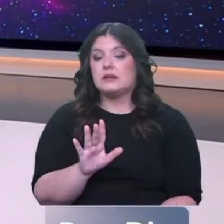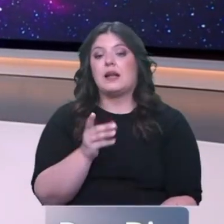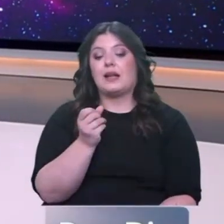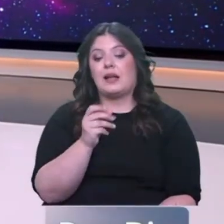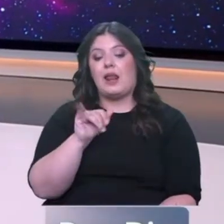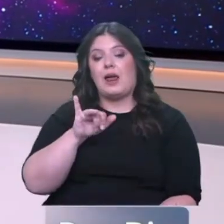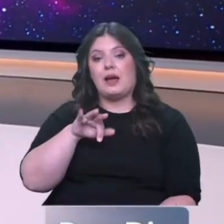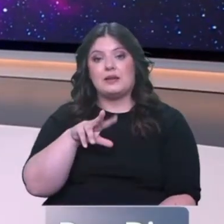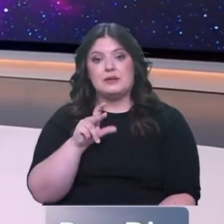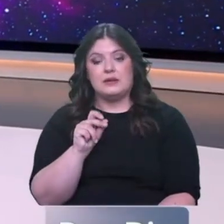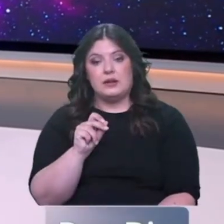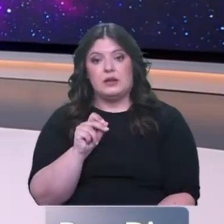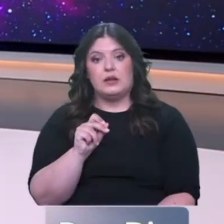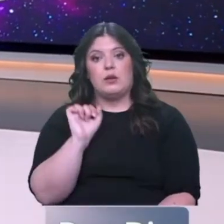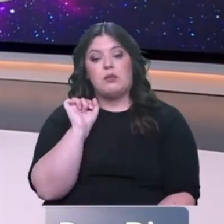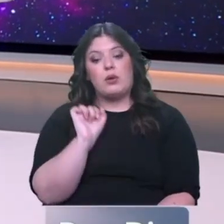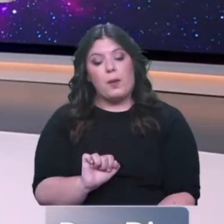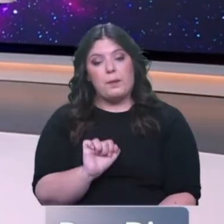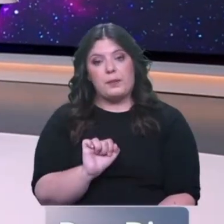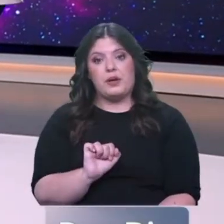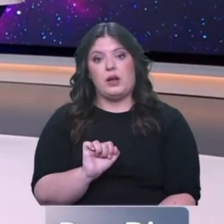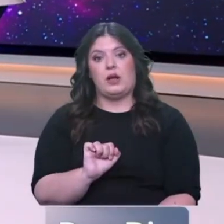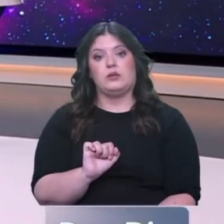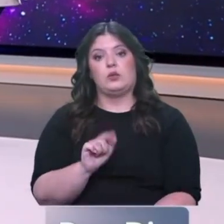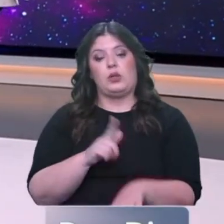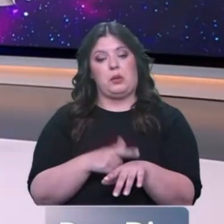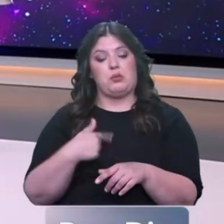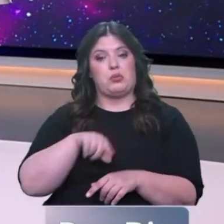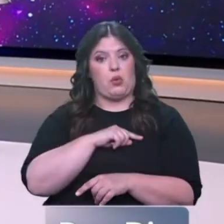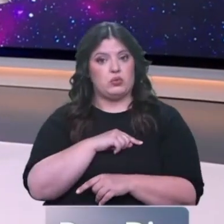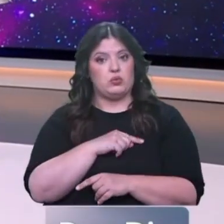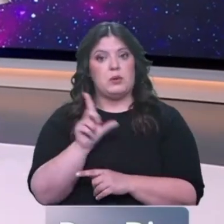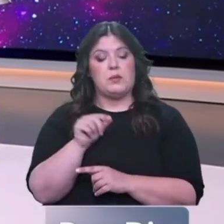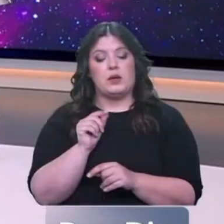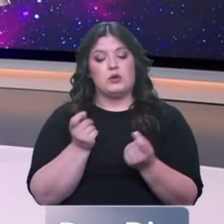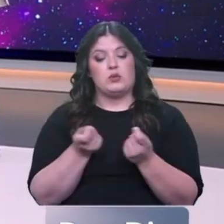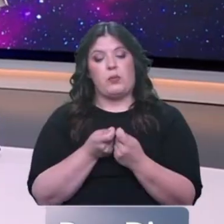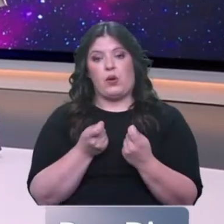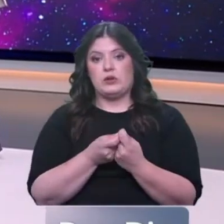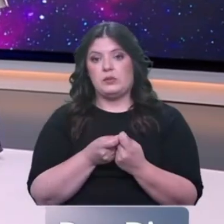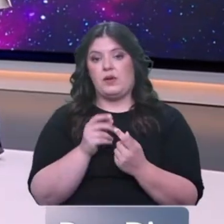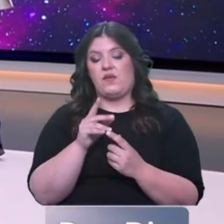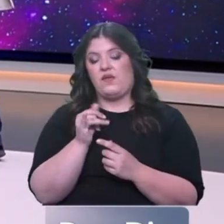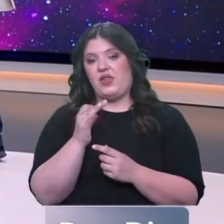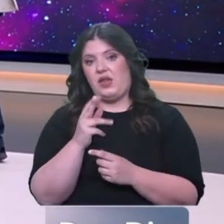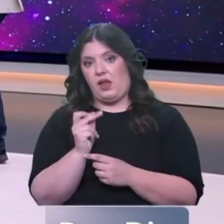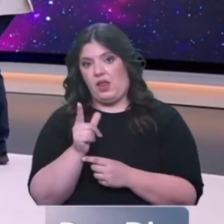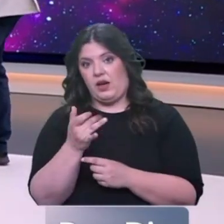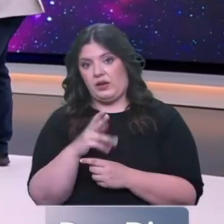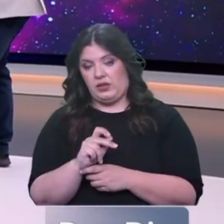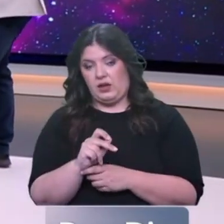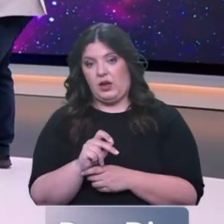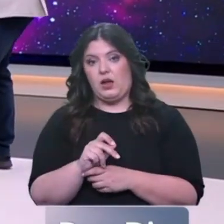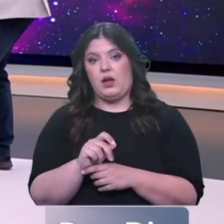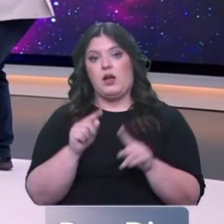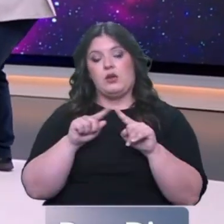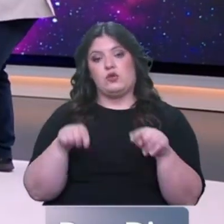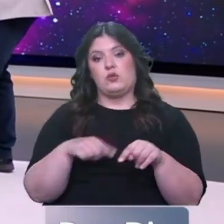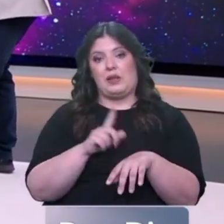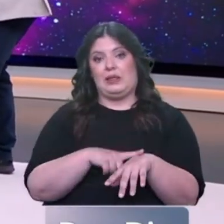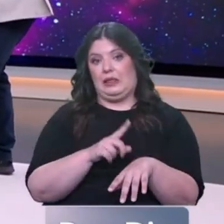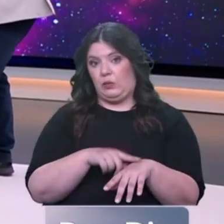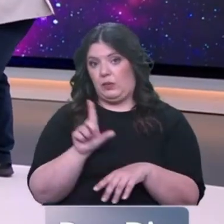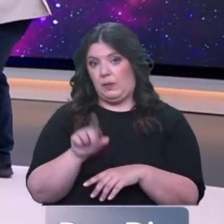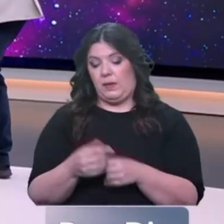galáxia própria do nosso tempo e mais próxima da Via Láctea, quer no espaço, quer no tempo. Agora,